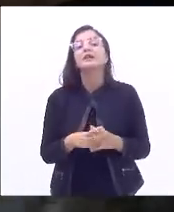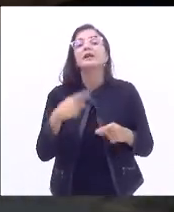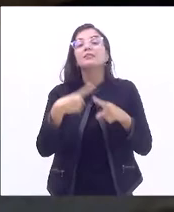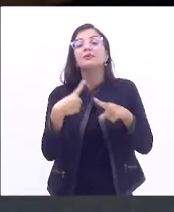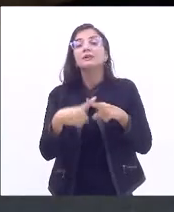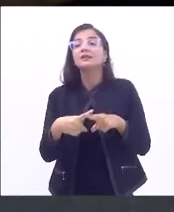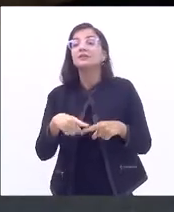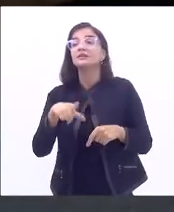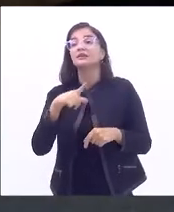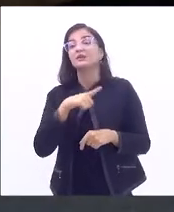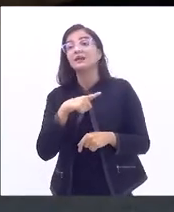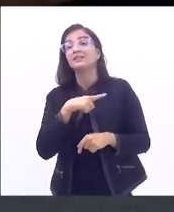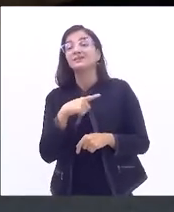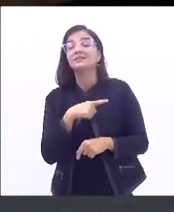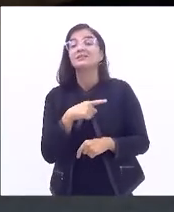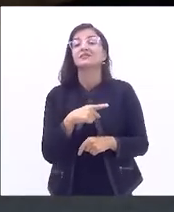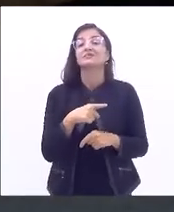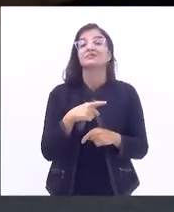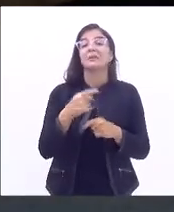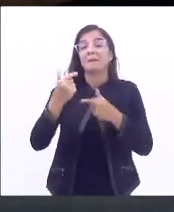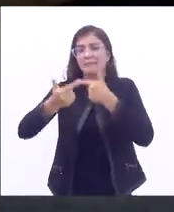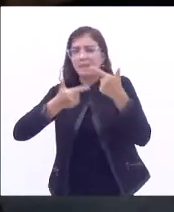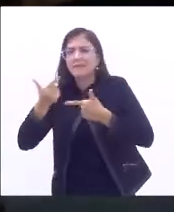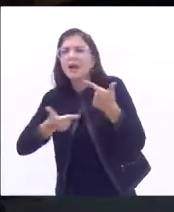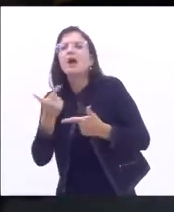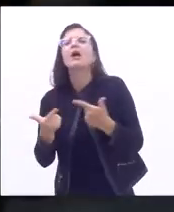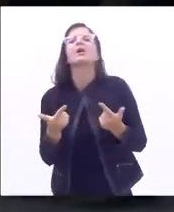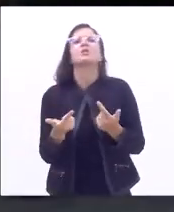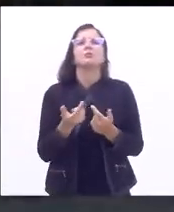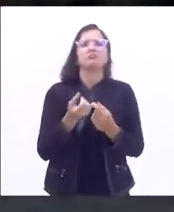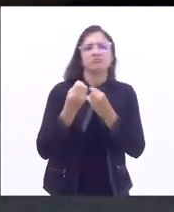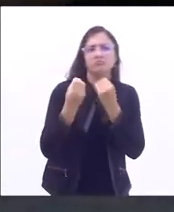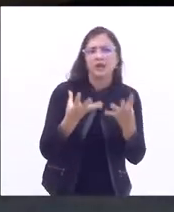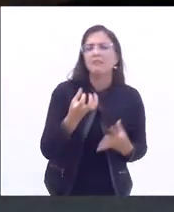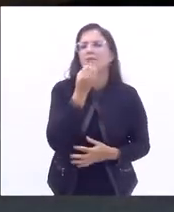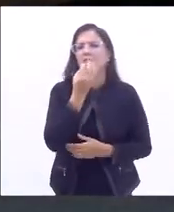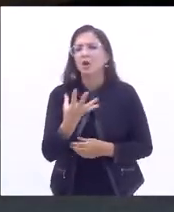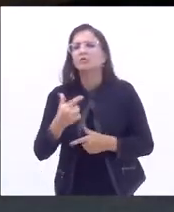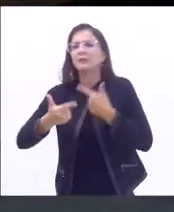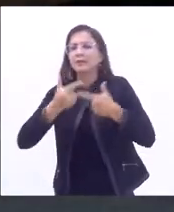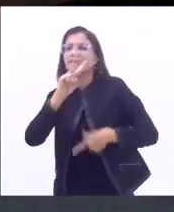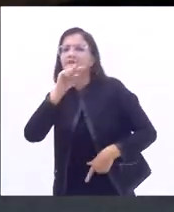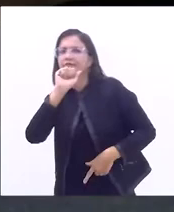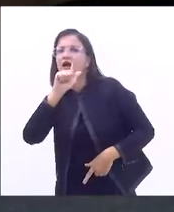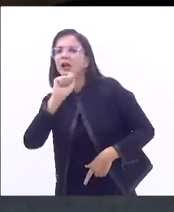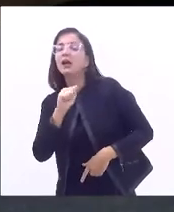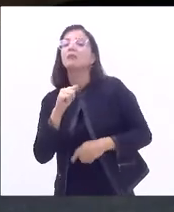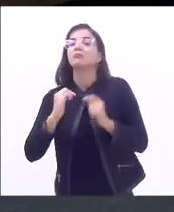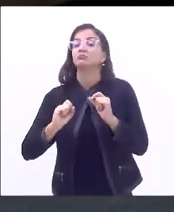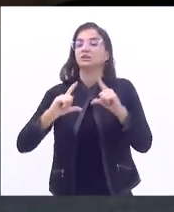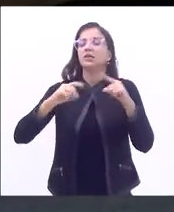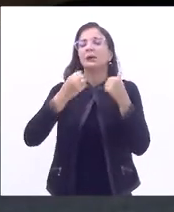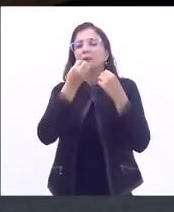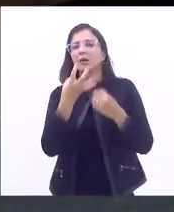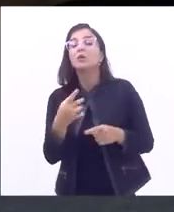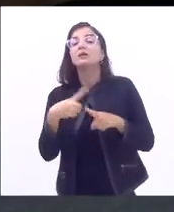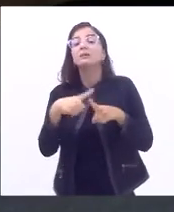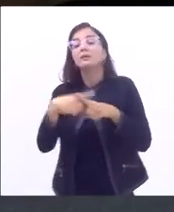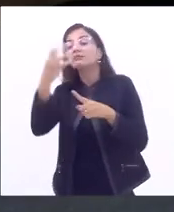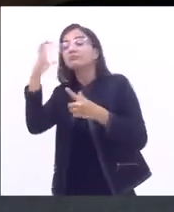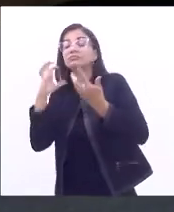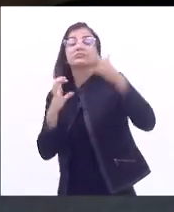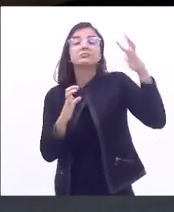benefício, contrapartidas em termos de geração de emprego, contrapartidas ambientais, uma emenda que foi apresentada para que os condicionamentos ambientais